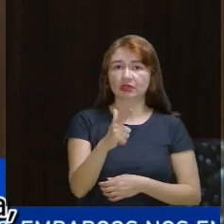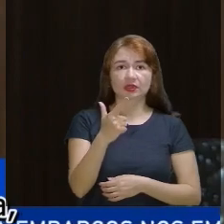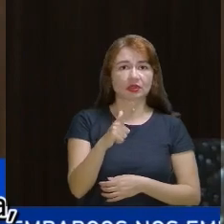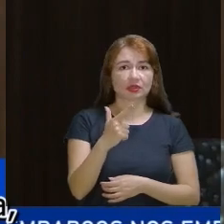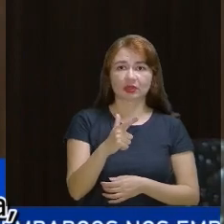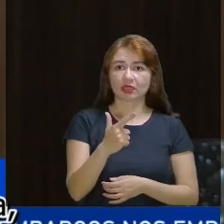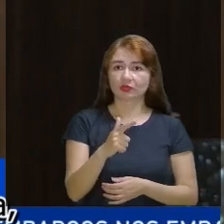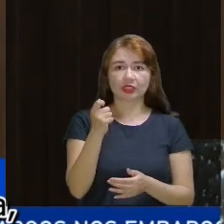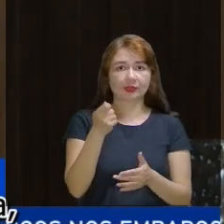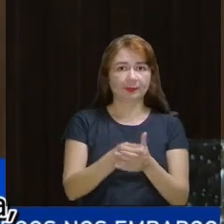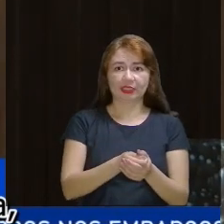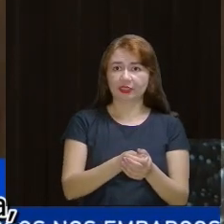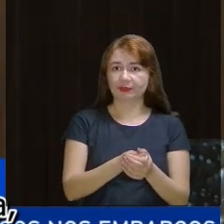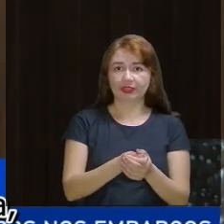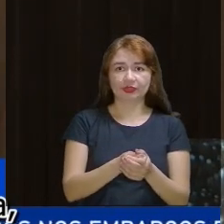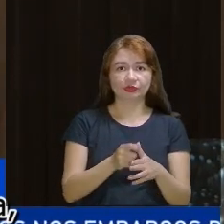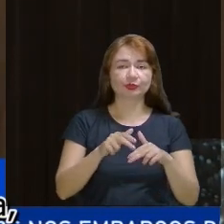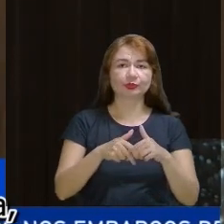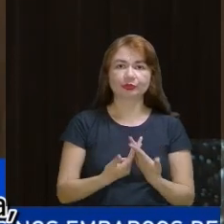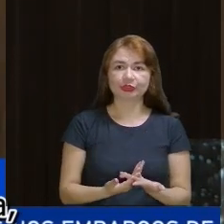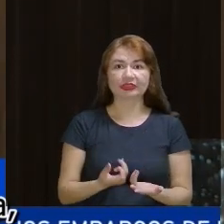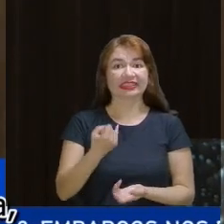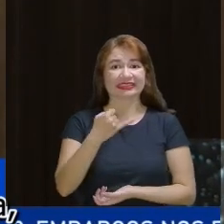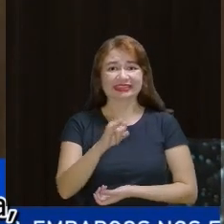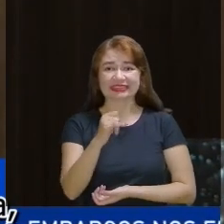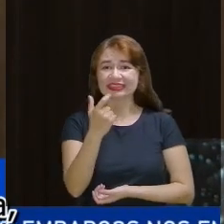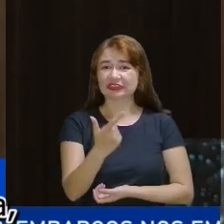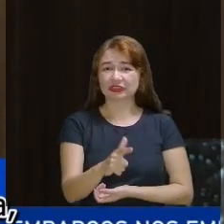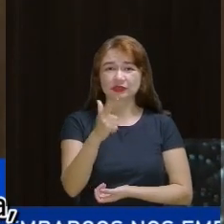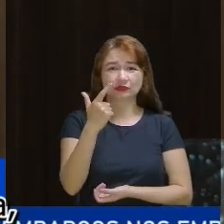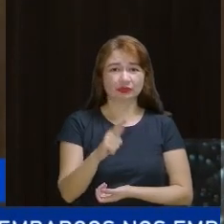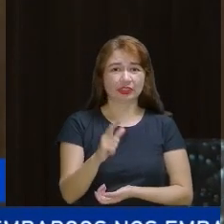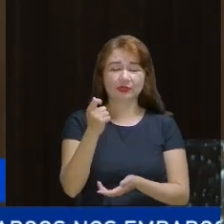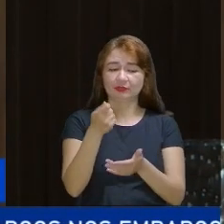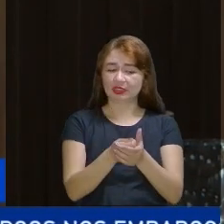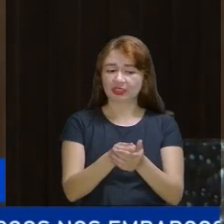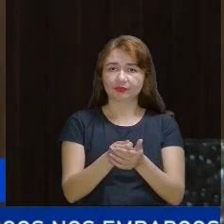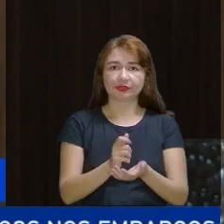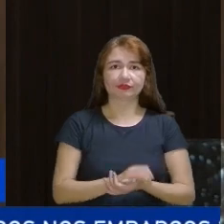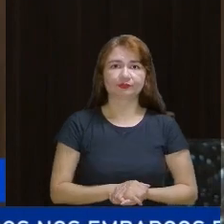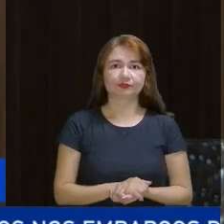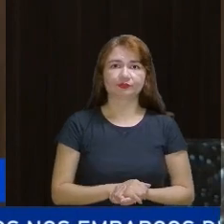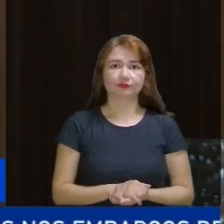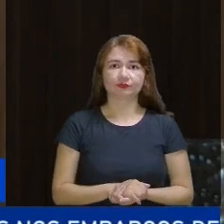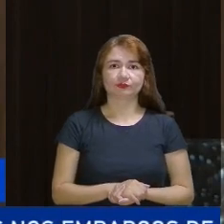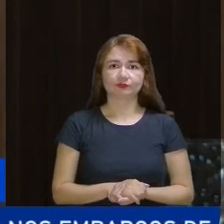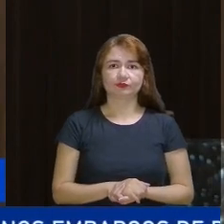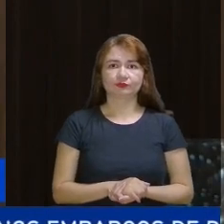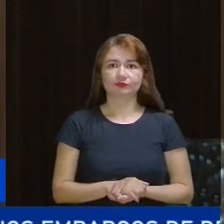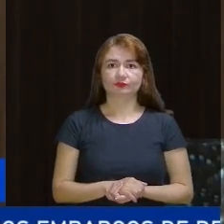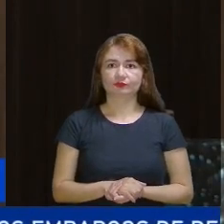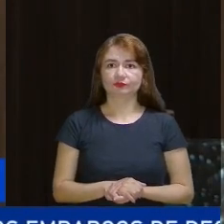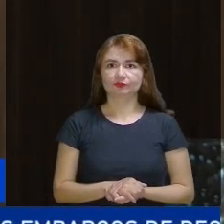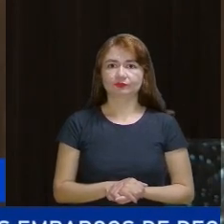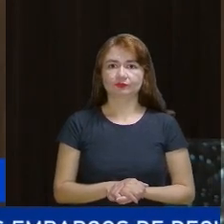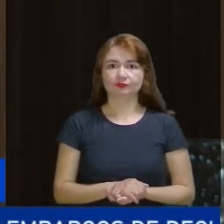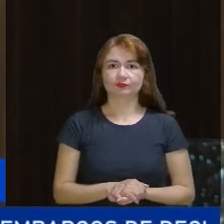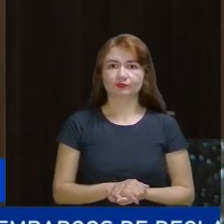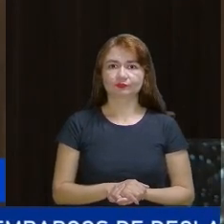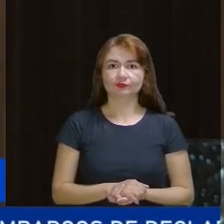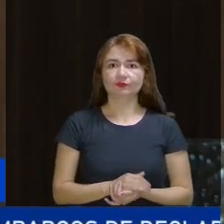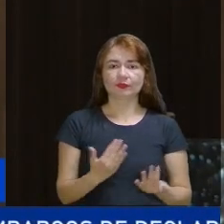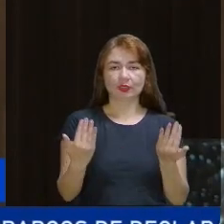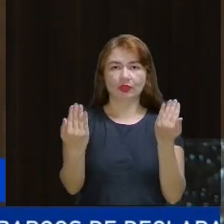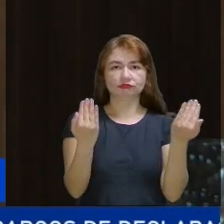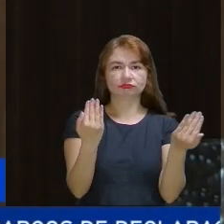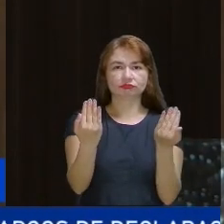existir pagamento de custa, quando não existe pagamento de custa, quando não existe uma mínima verossimilhança